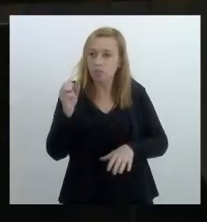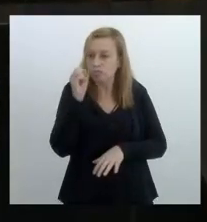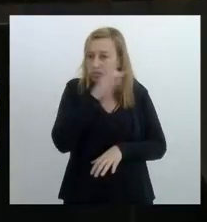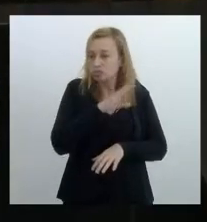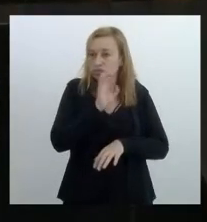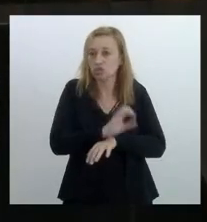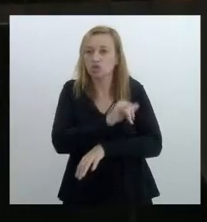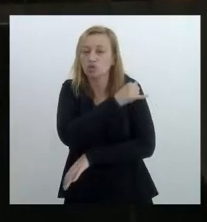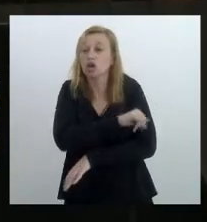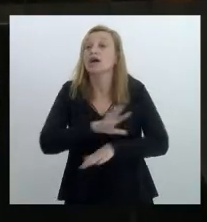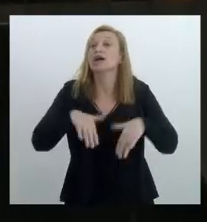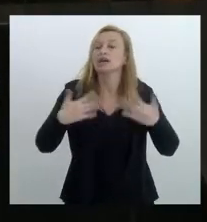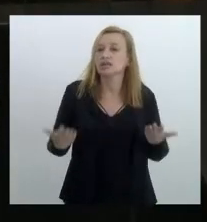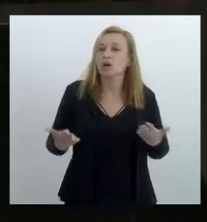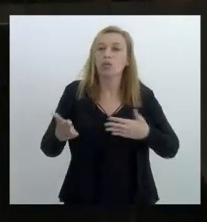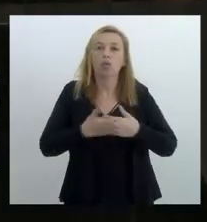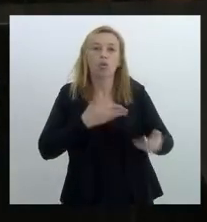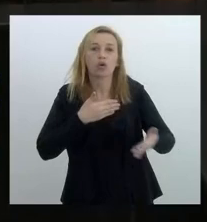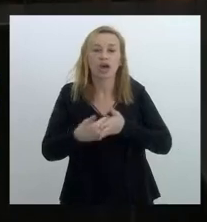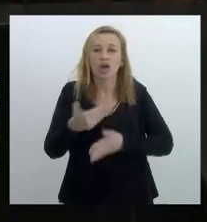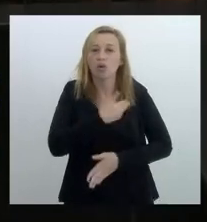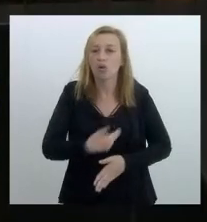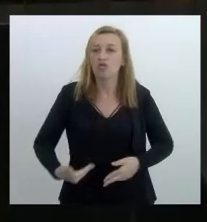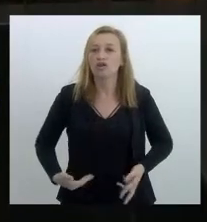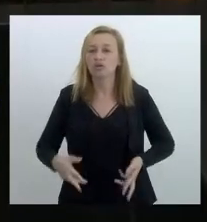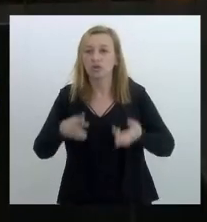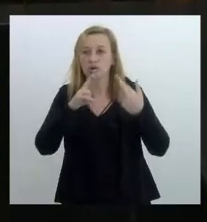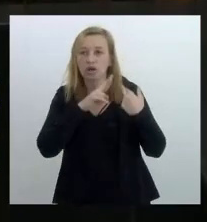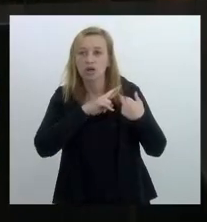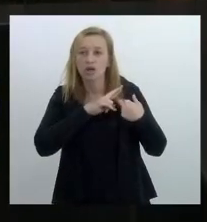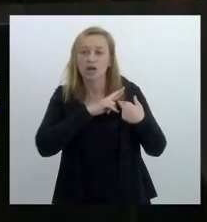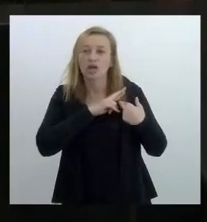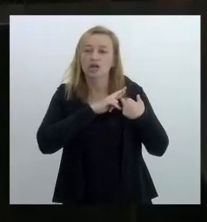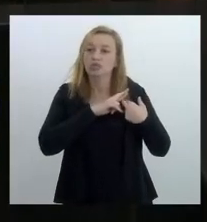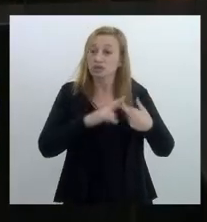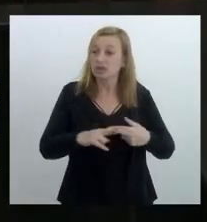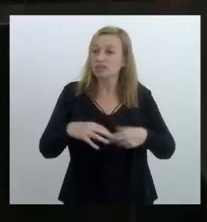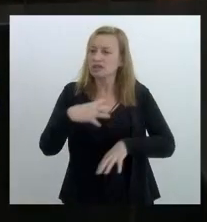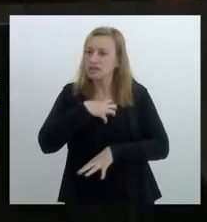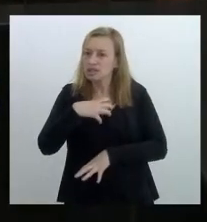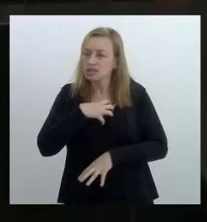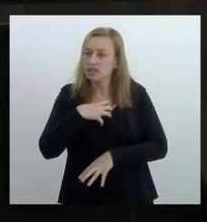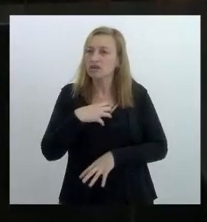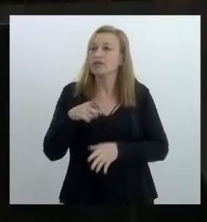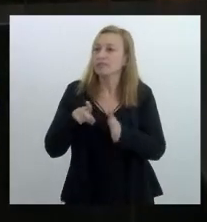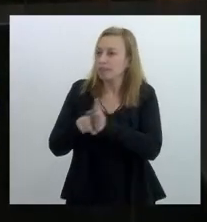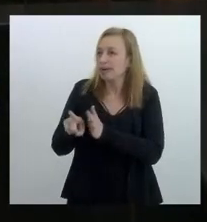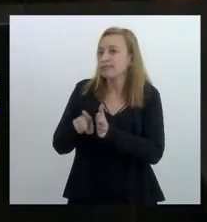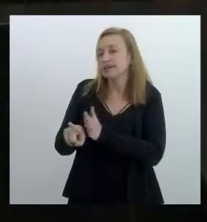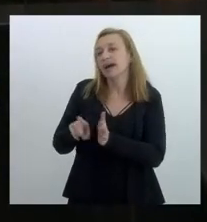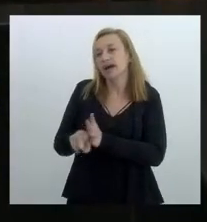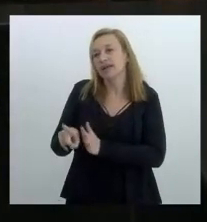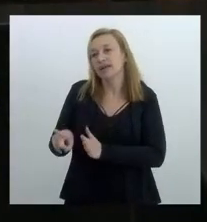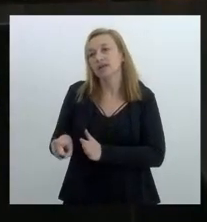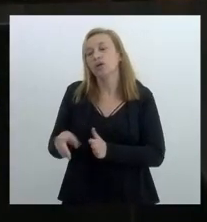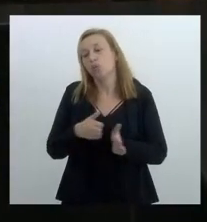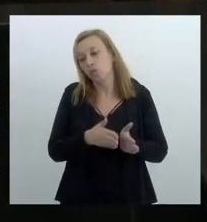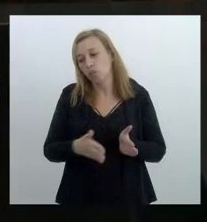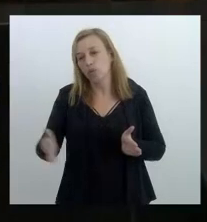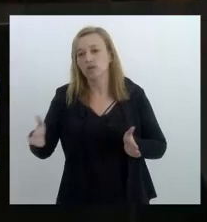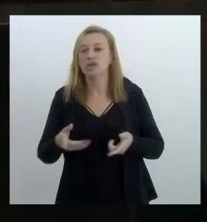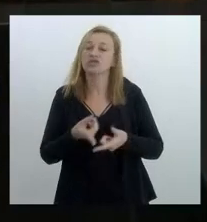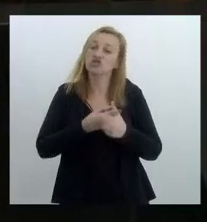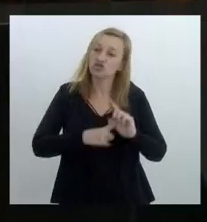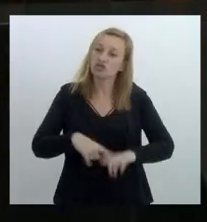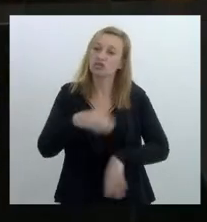Janeiro. Então, qualquer governo responsável nesse sentido questionaria, inclusive, o processo de